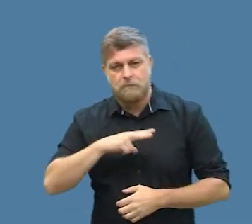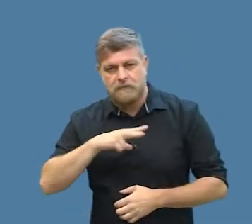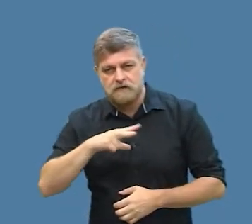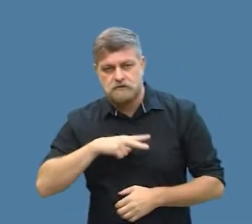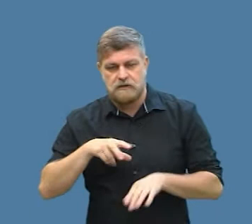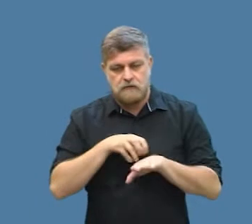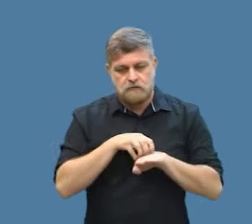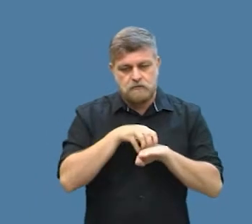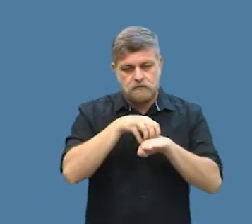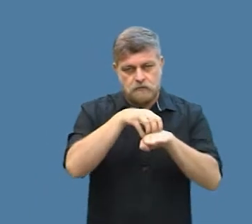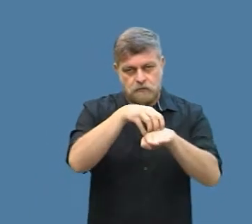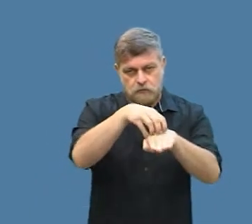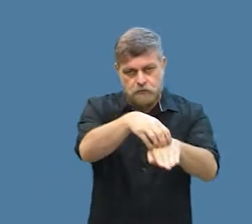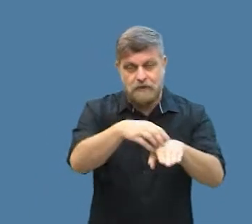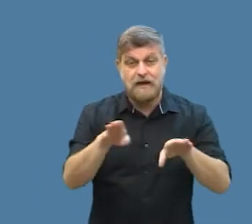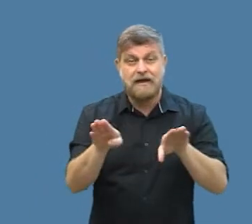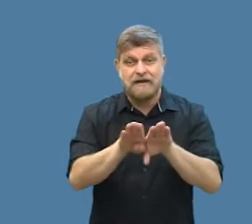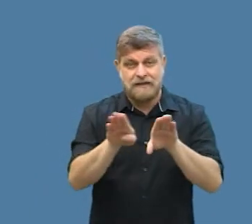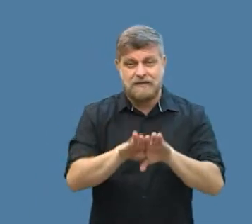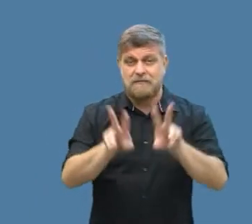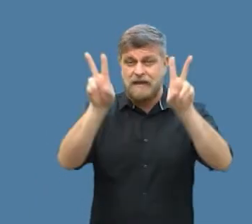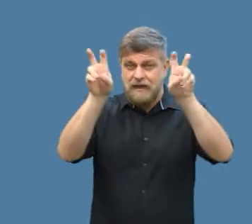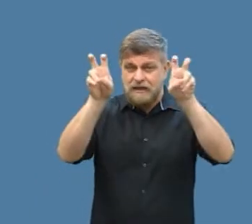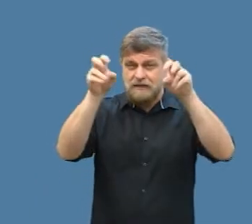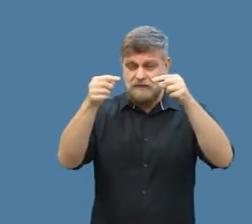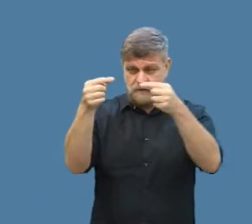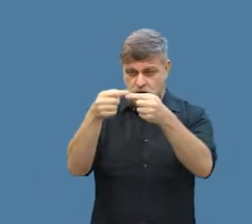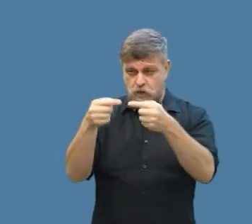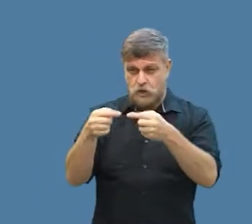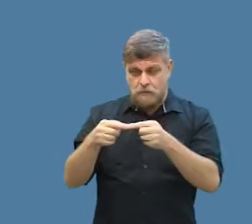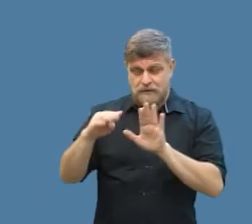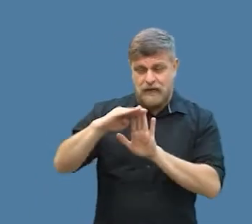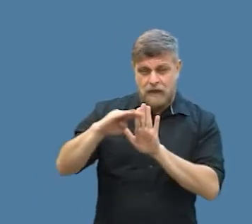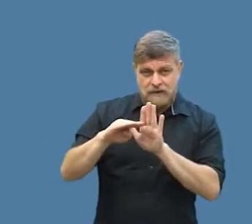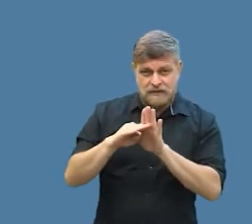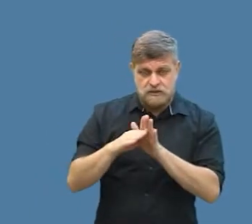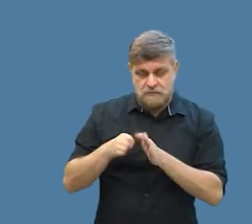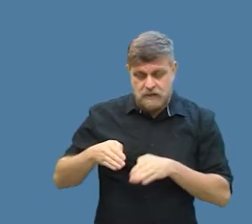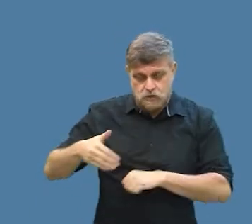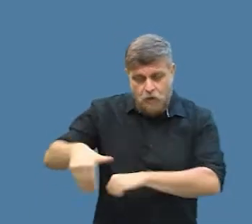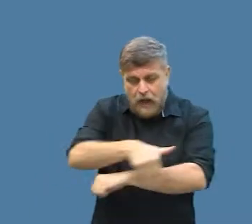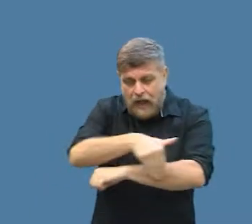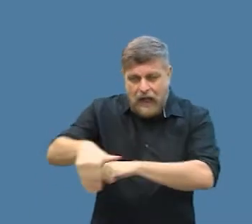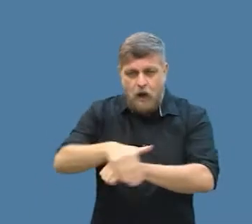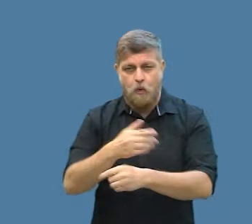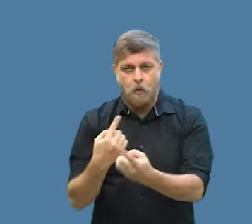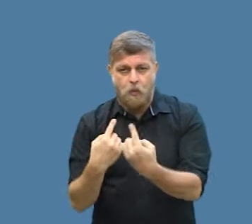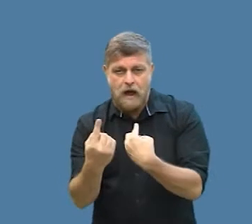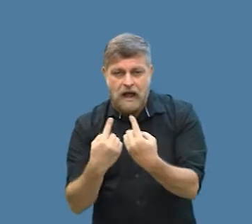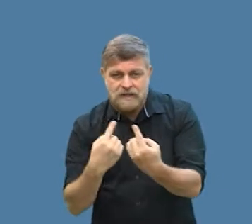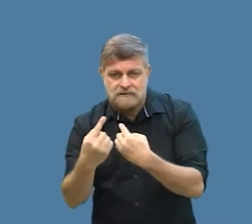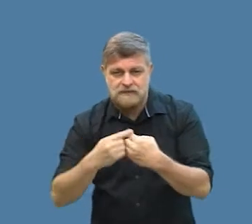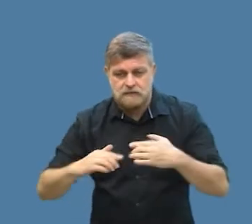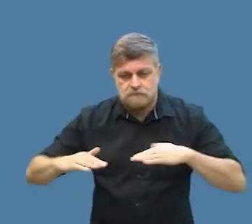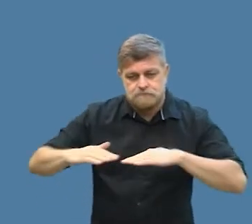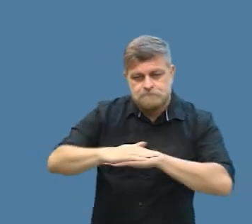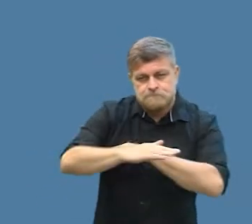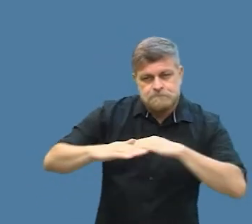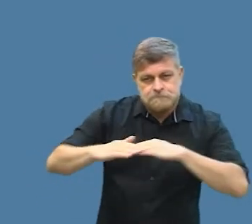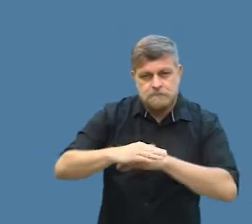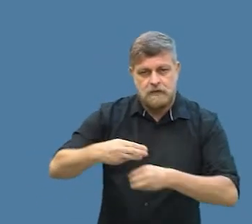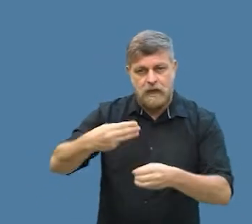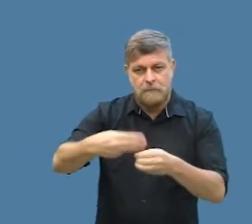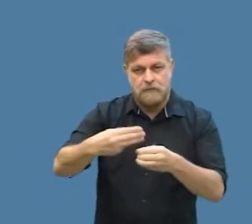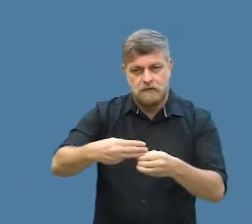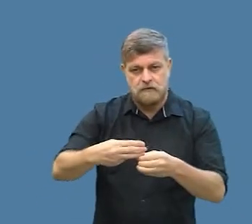privado, de frete e de carga, e também assuntos referentes ao planejamento viário da cidade e a sua interação